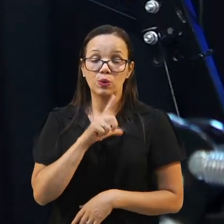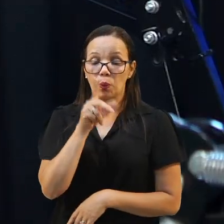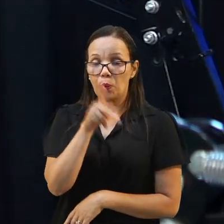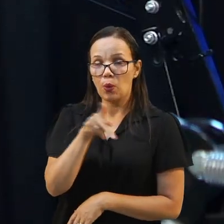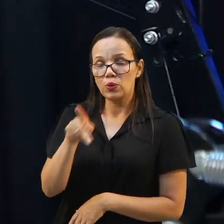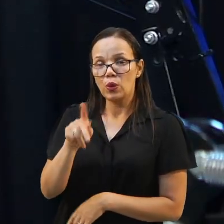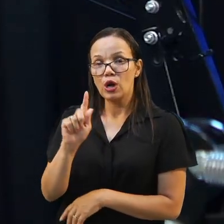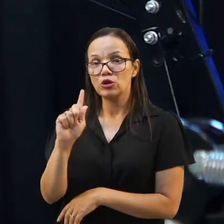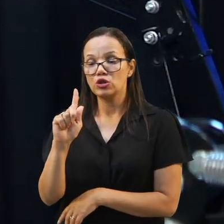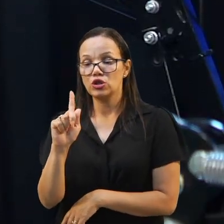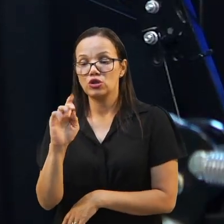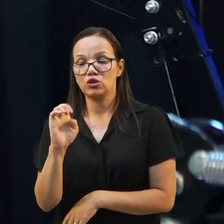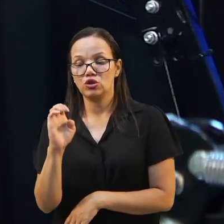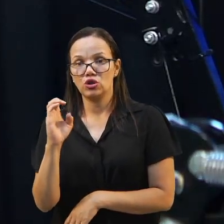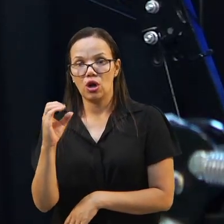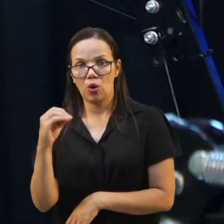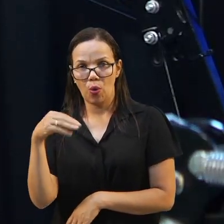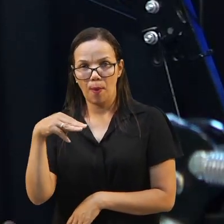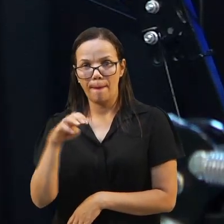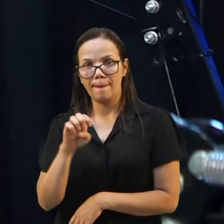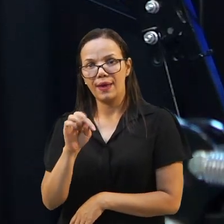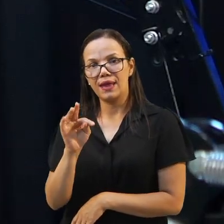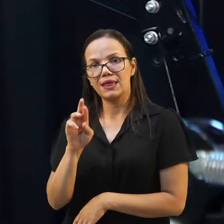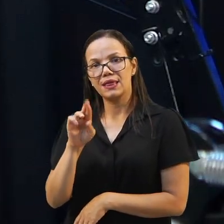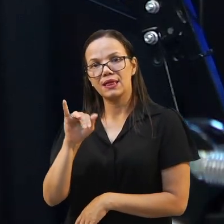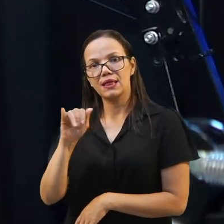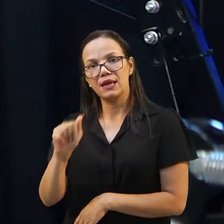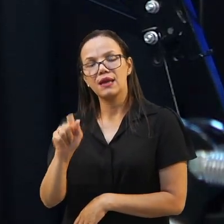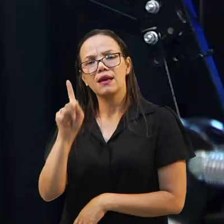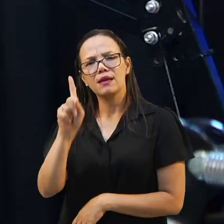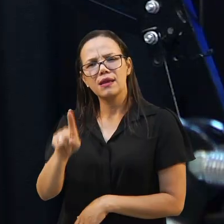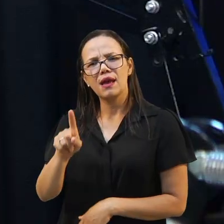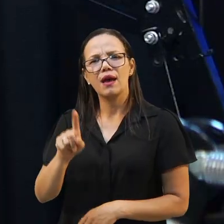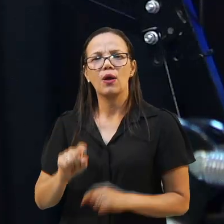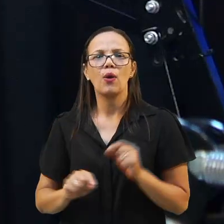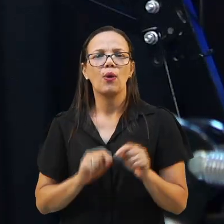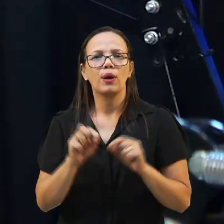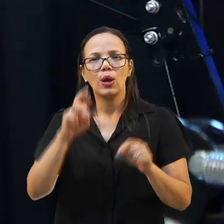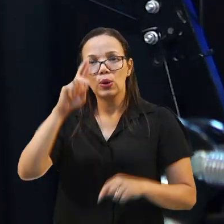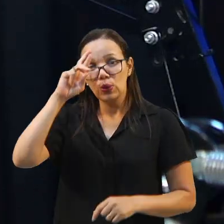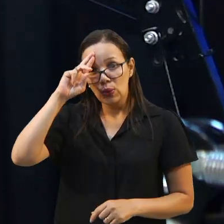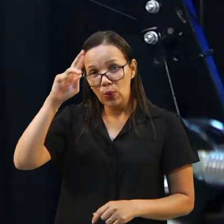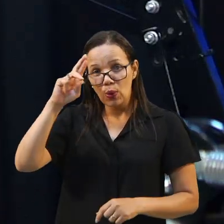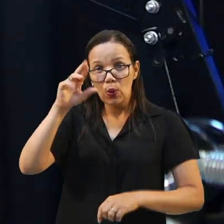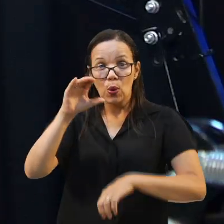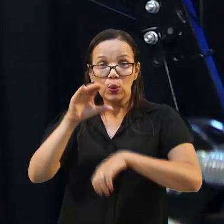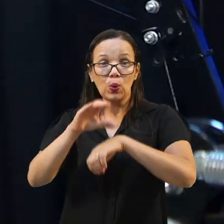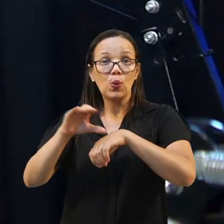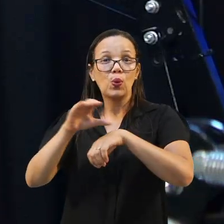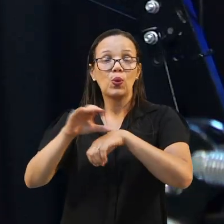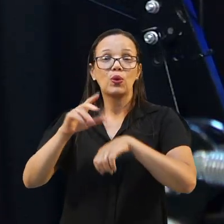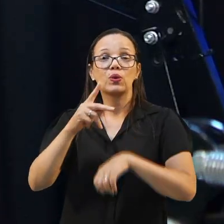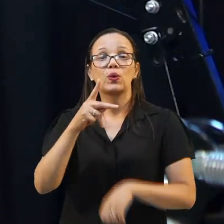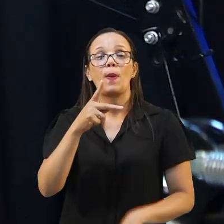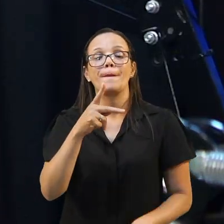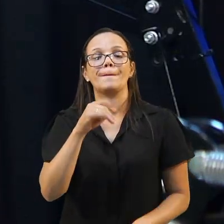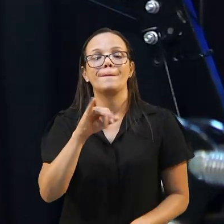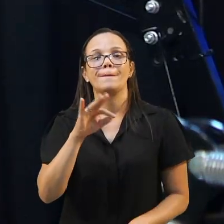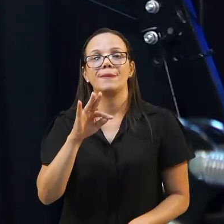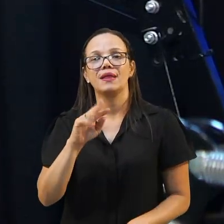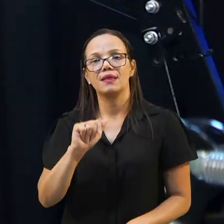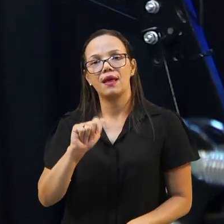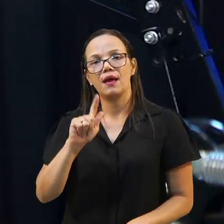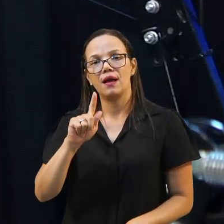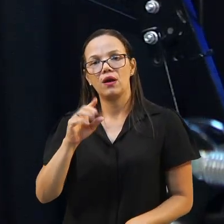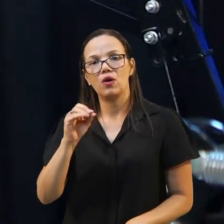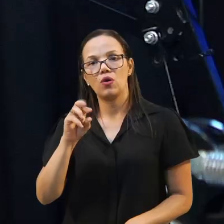de geometria descritiva que era dono do cursinho Pitágoras, lá em Belo Horizonte. E me